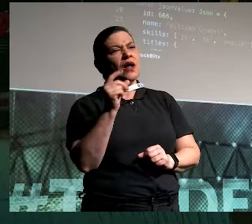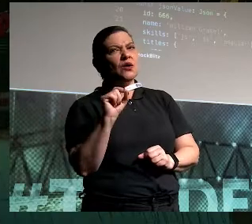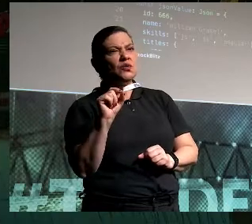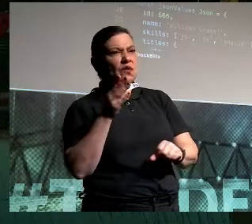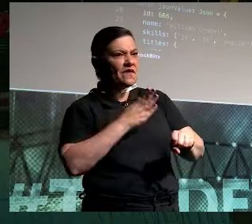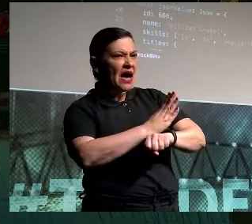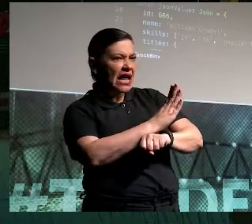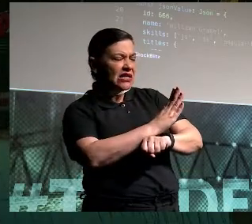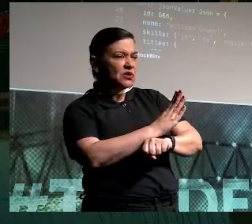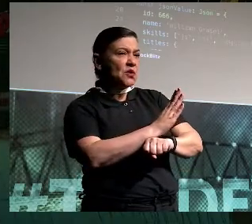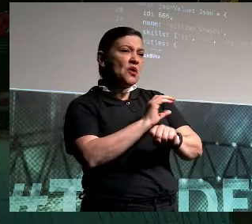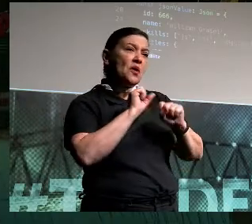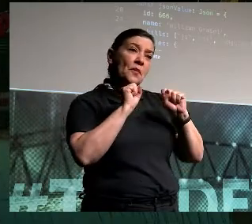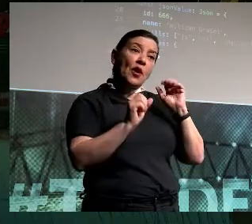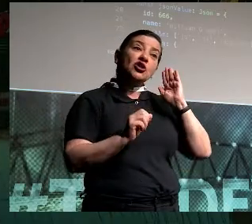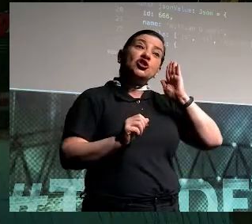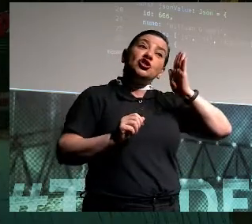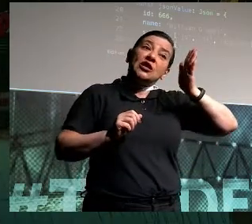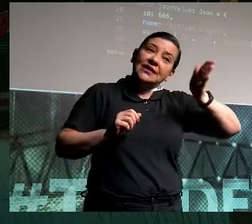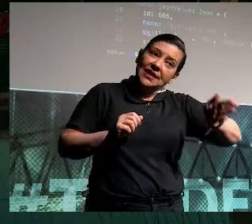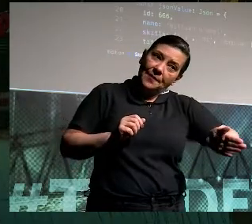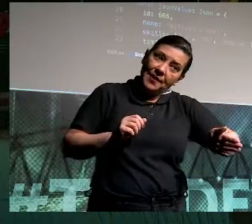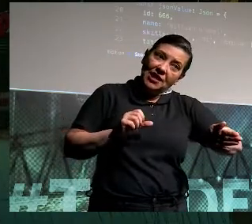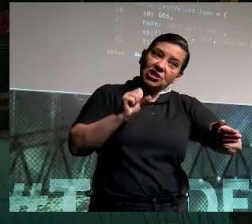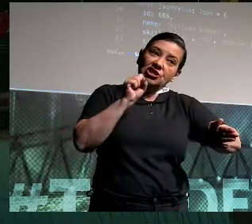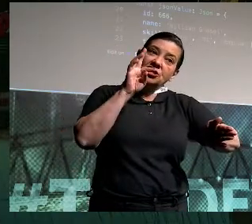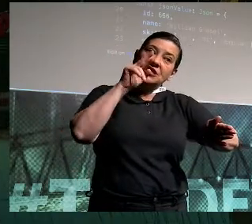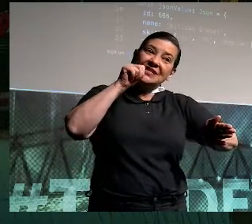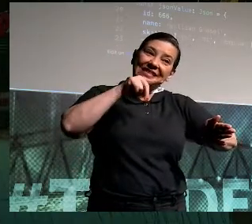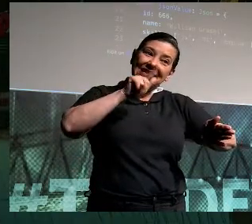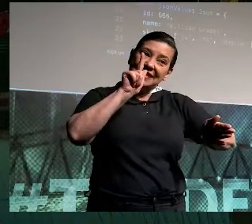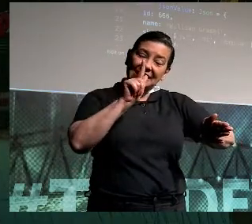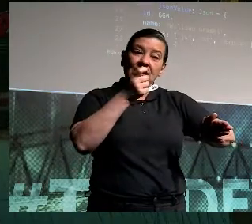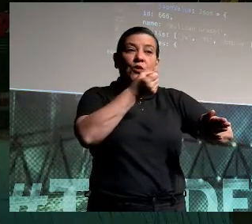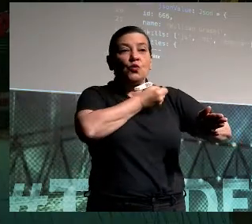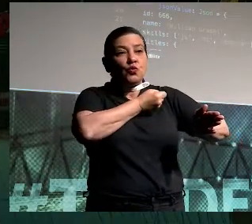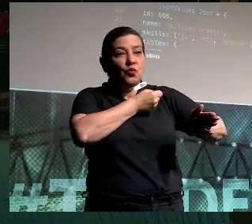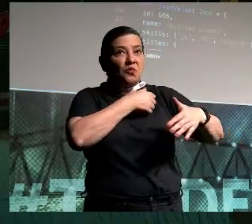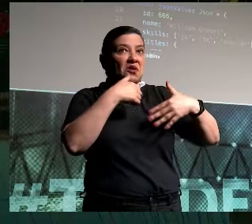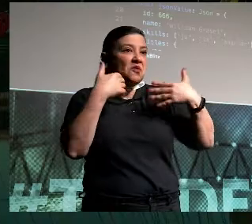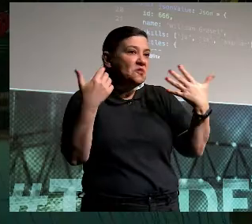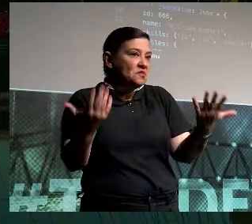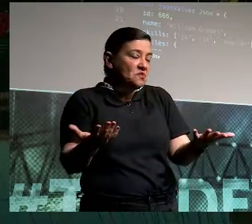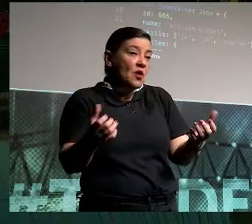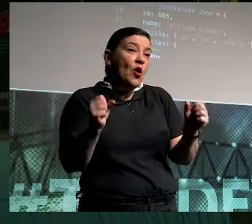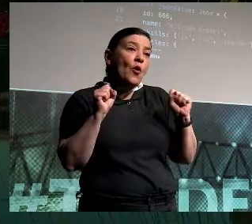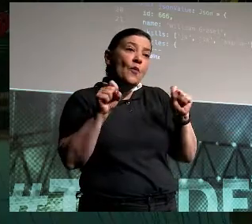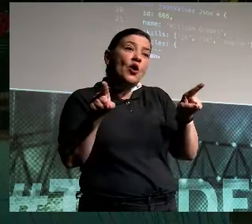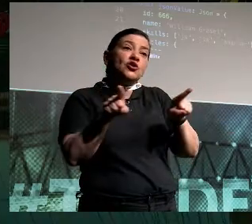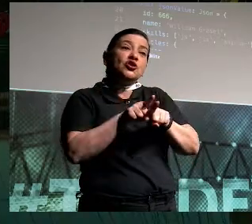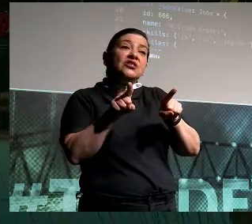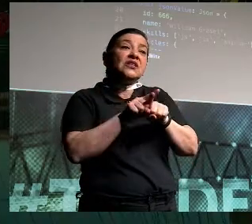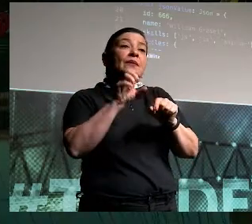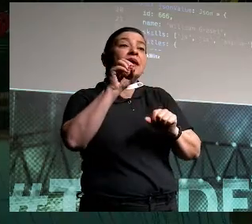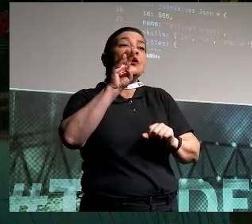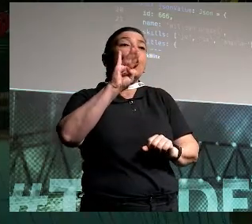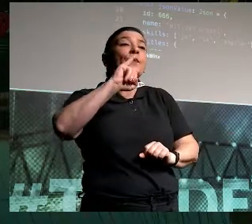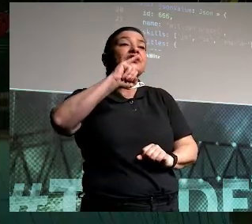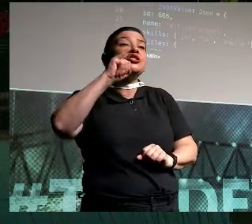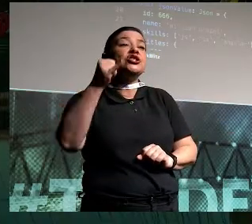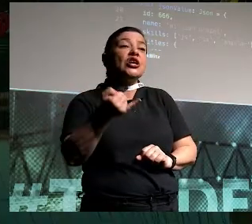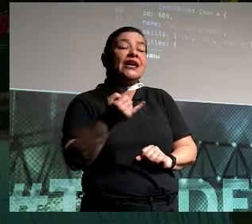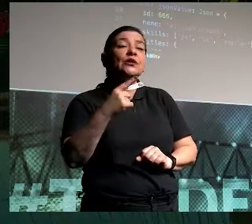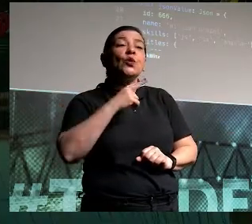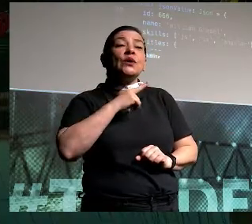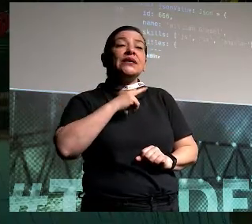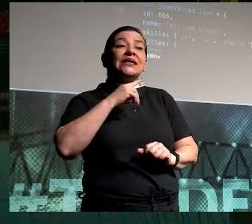válido pode ser diretamente uma string, pode ser diretamente um número, um booleano, um null, ou ele pode ser um objeto que tenha